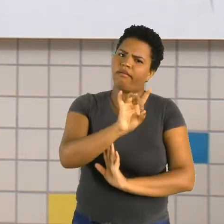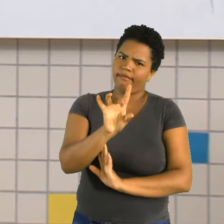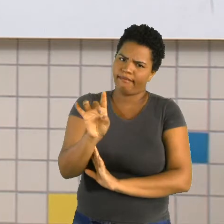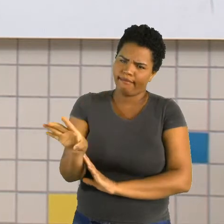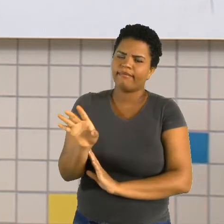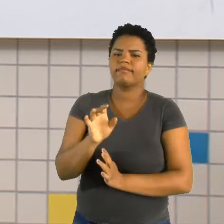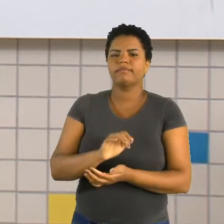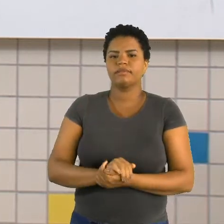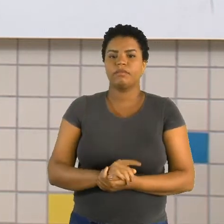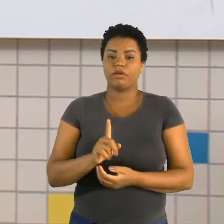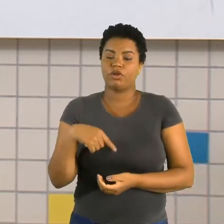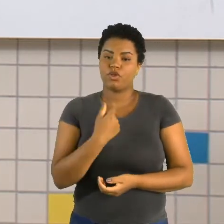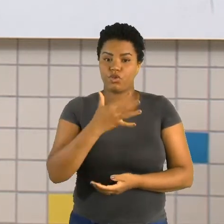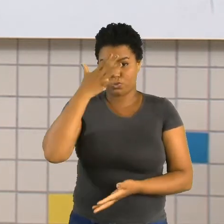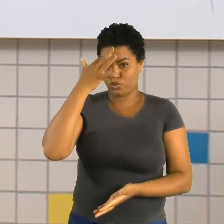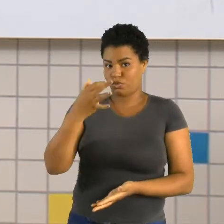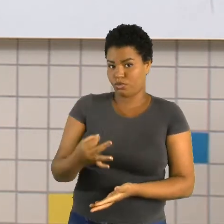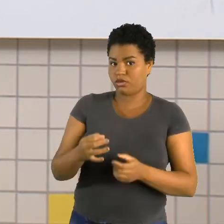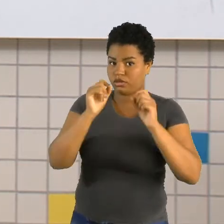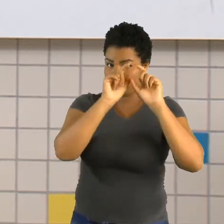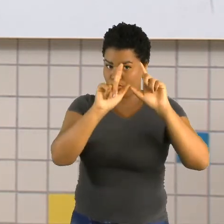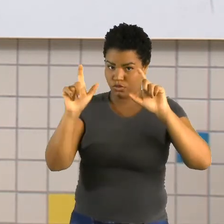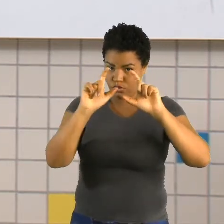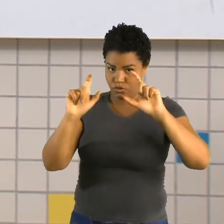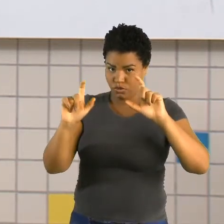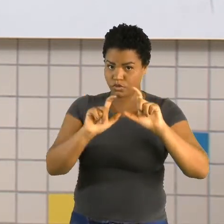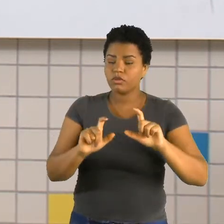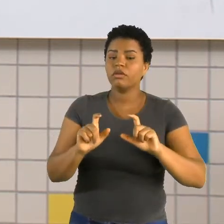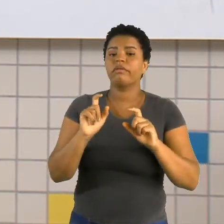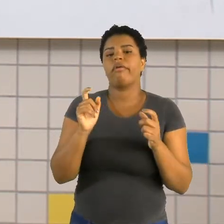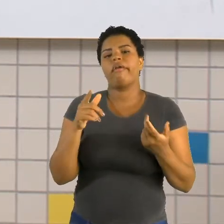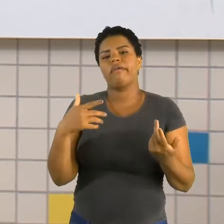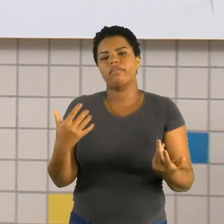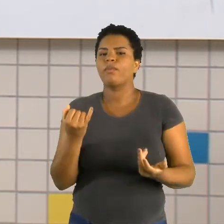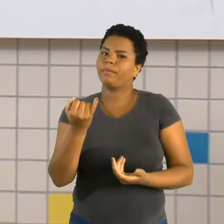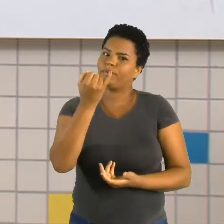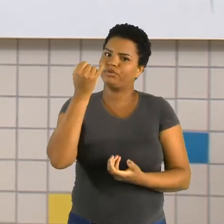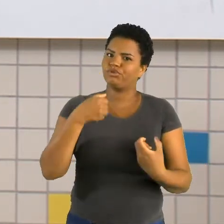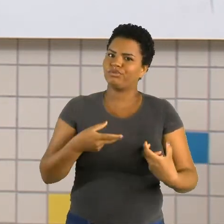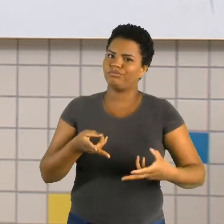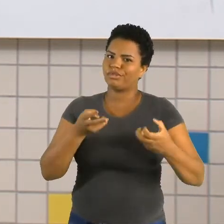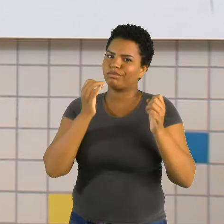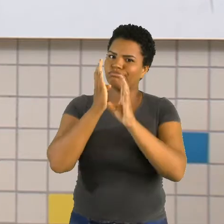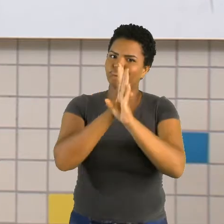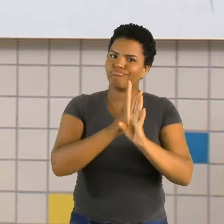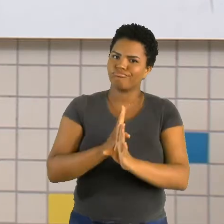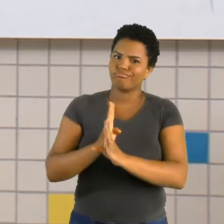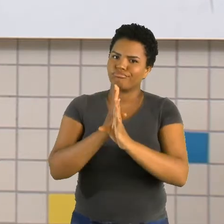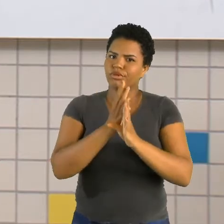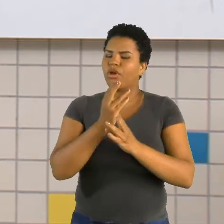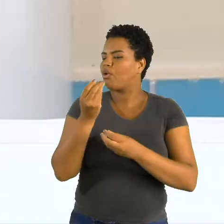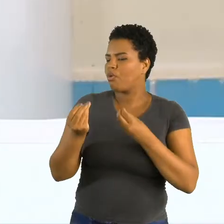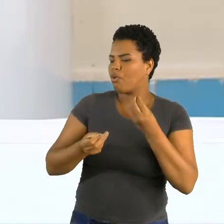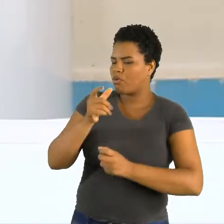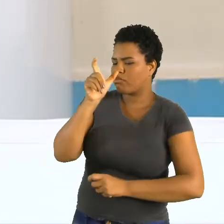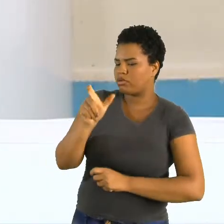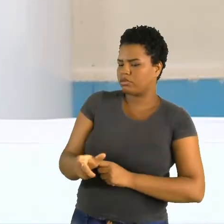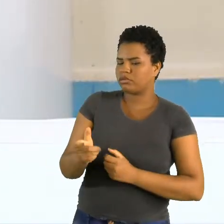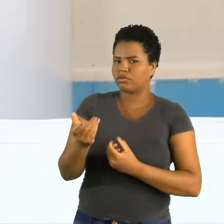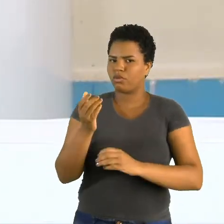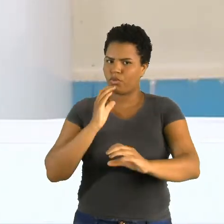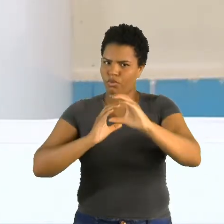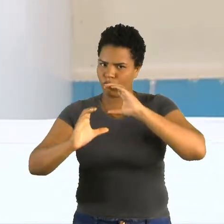possamos compreender uma tirinha, é importantíssimo que saibamos identificar como as personagens se comunicam